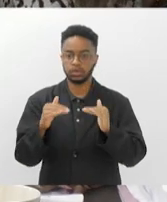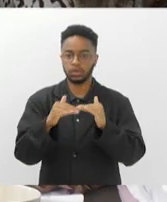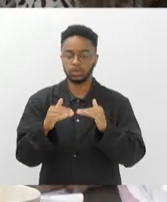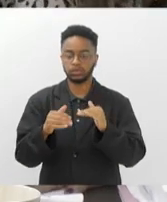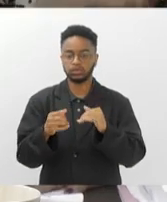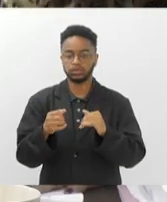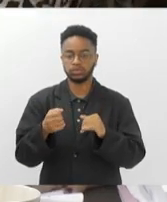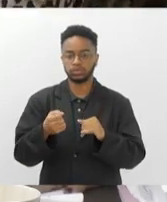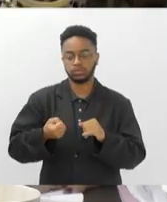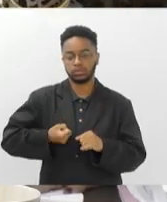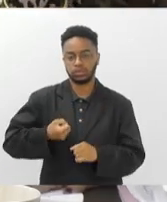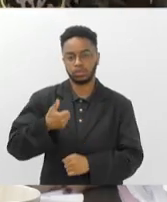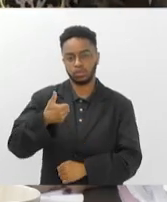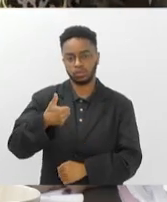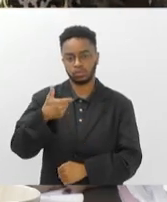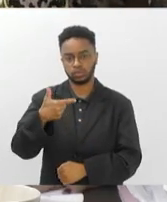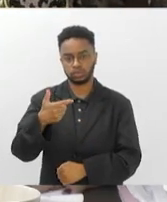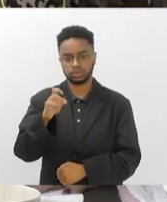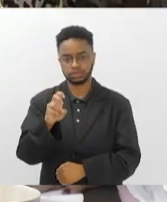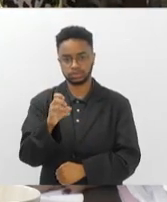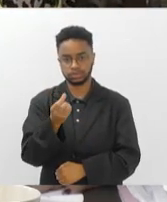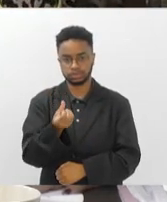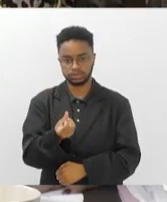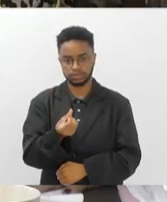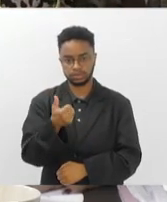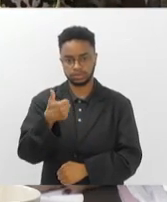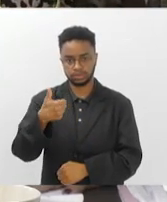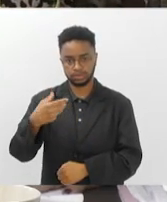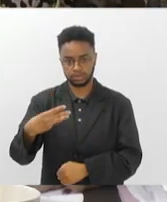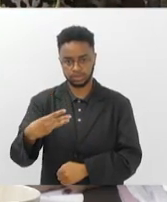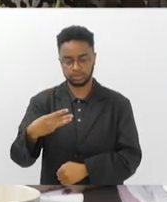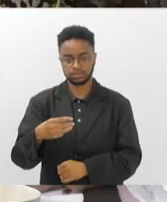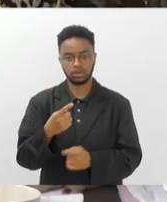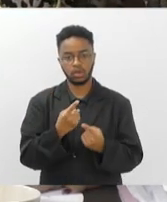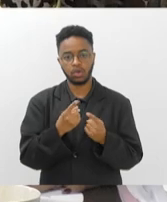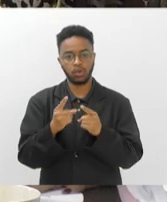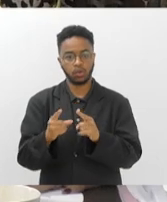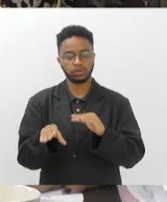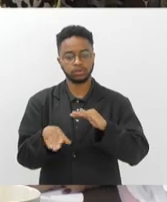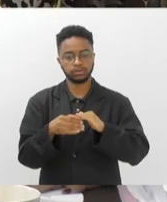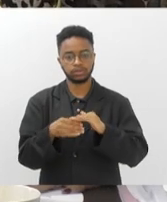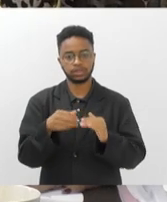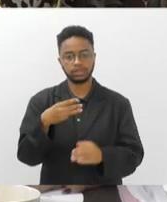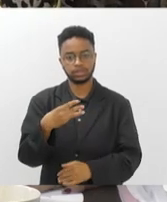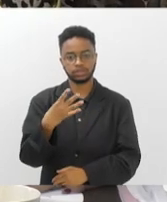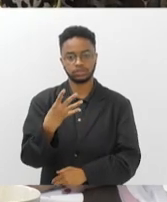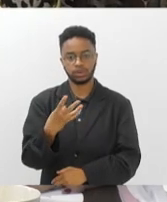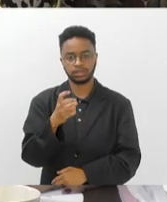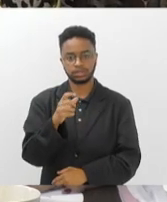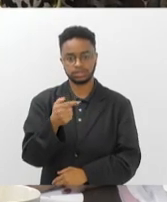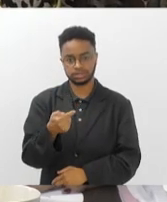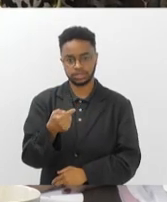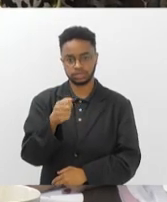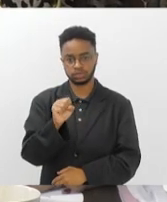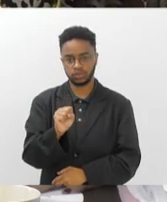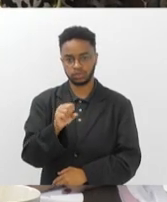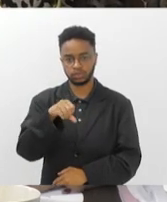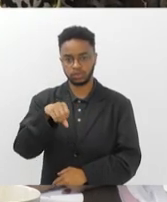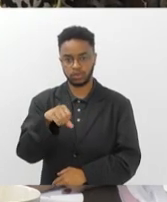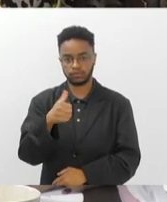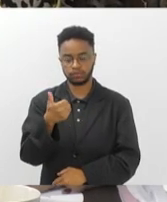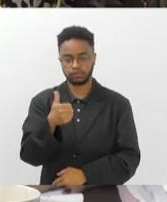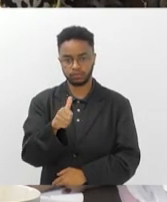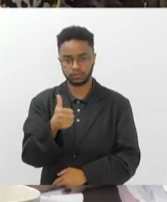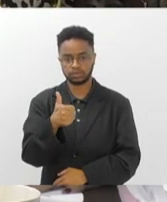1, 2, 5, 6 e 13. Contrário às emendas número 3, 4, 7, 8, 9,